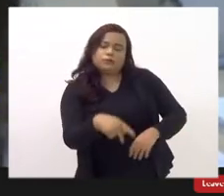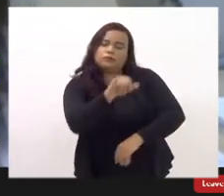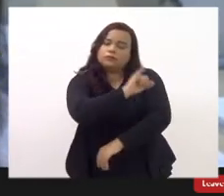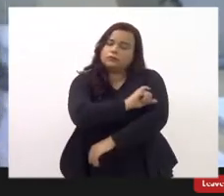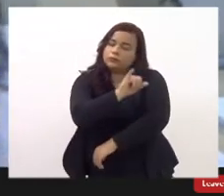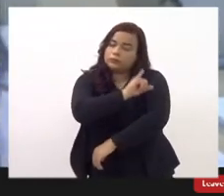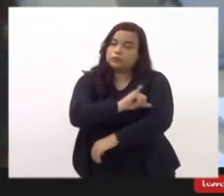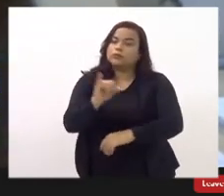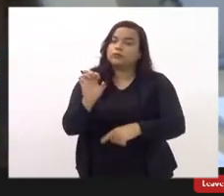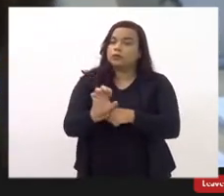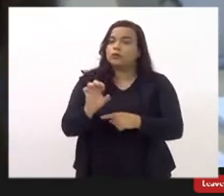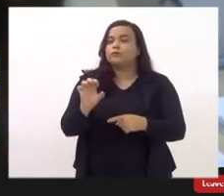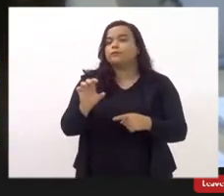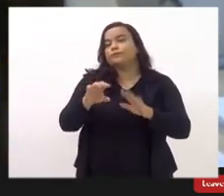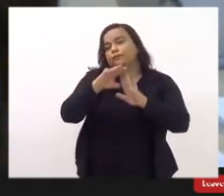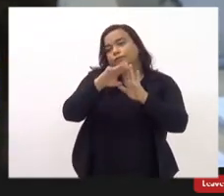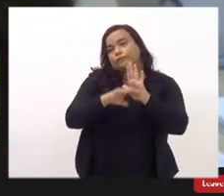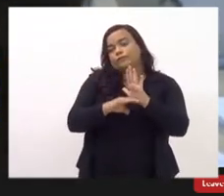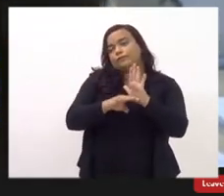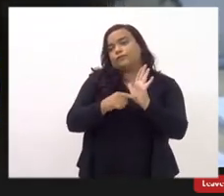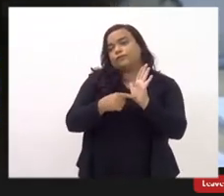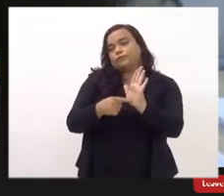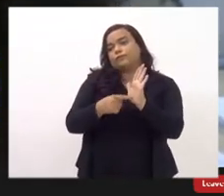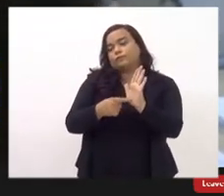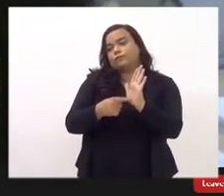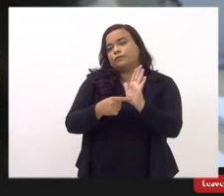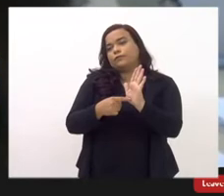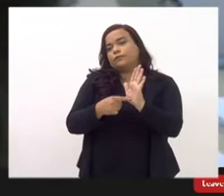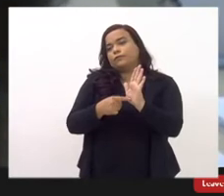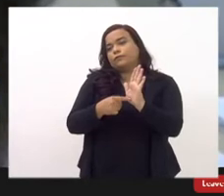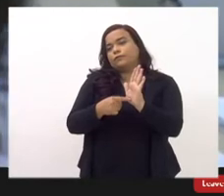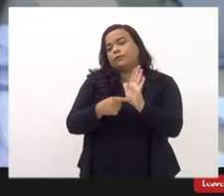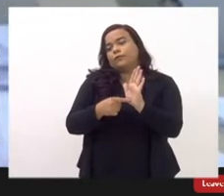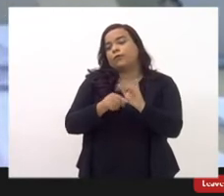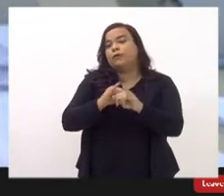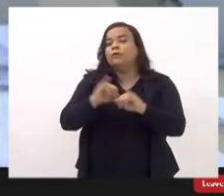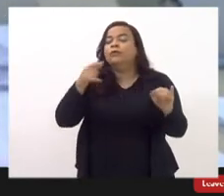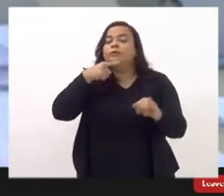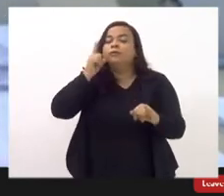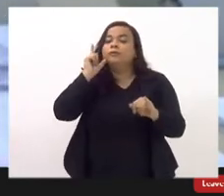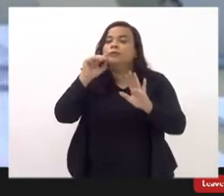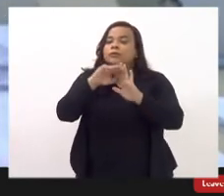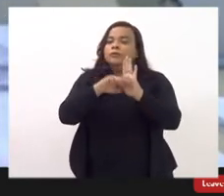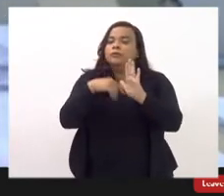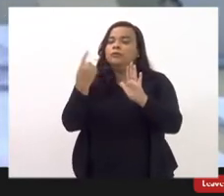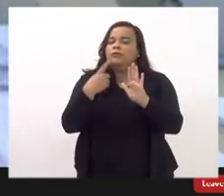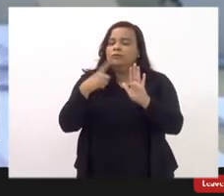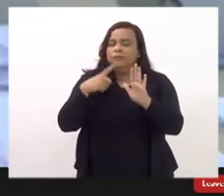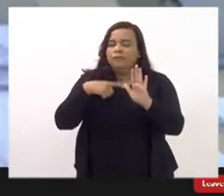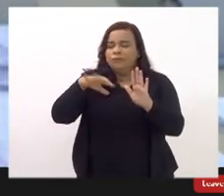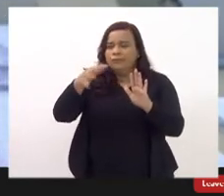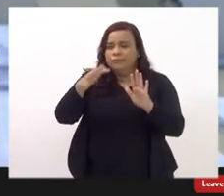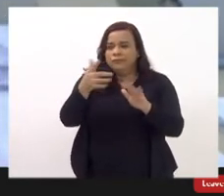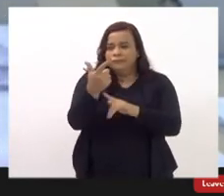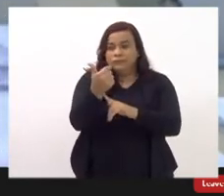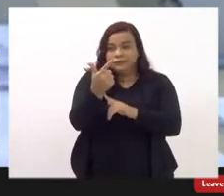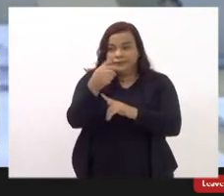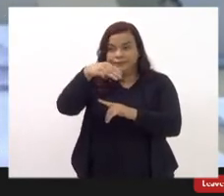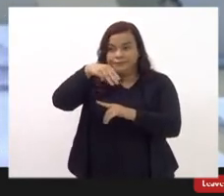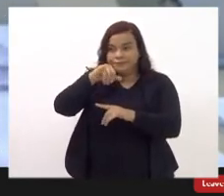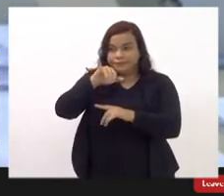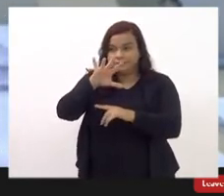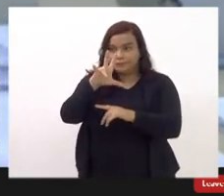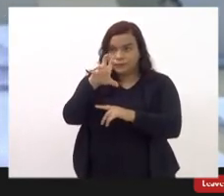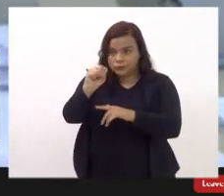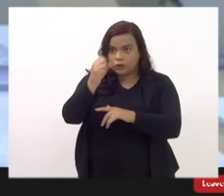Janeiro. Então, segundo os dados da PNAD contínua divulgados ontem, a gente tem em torno de 12 milhões de